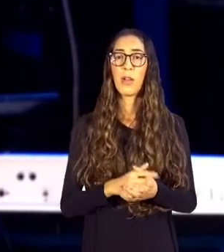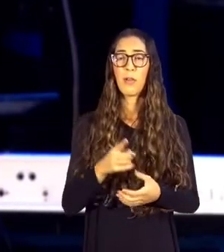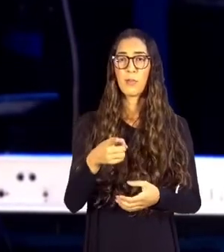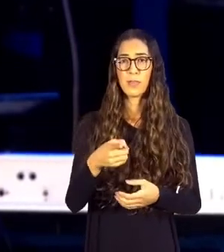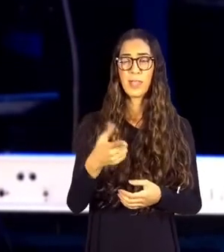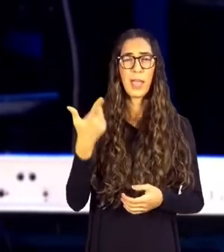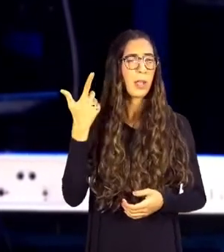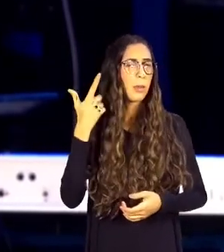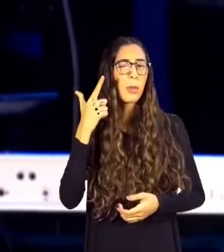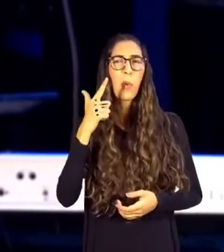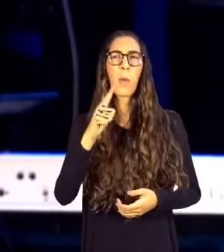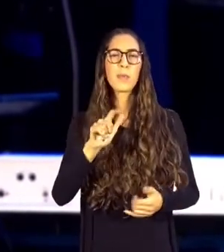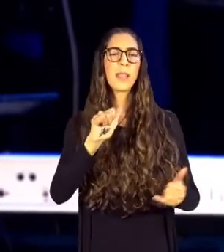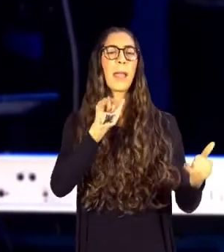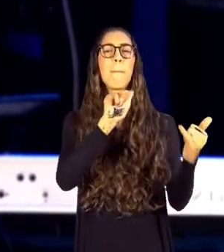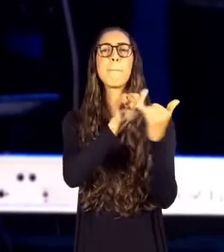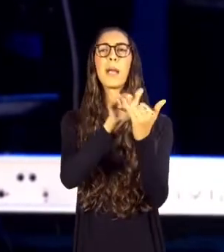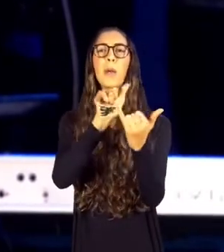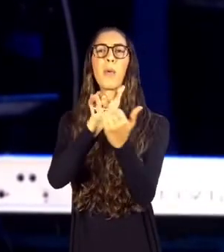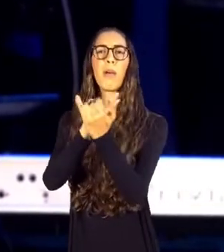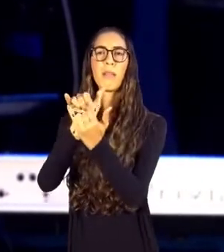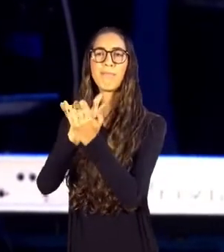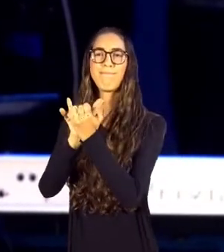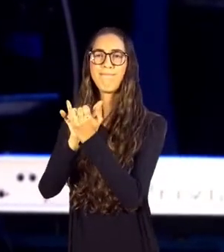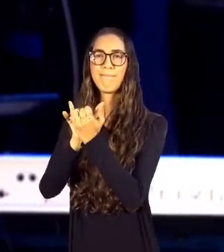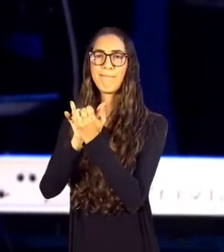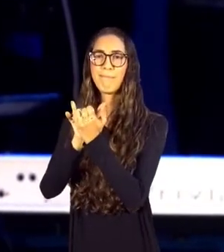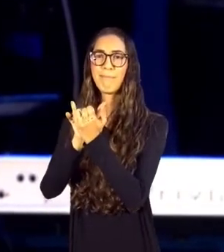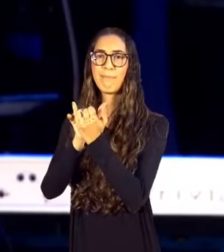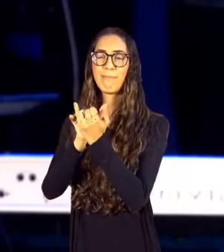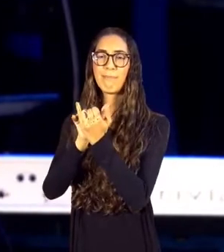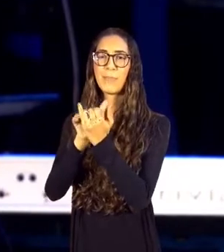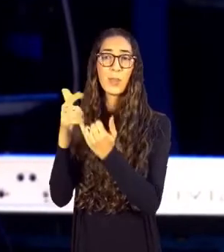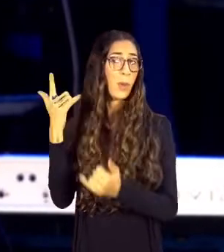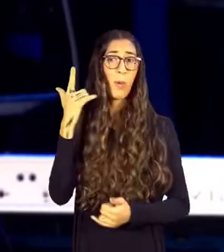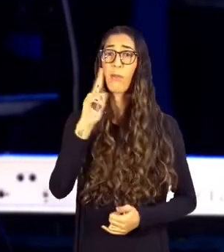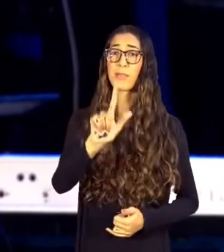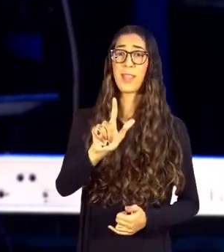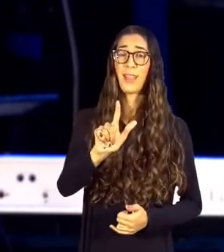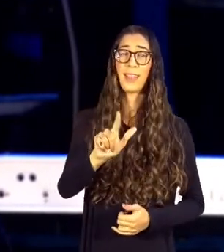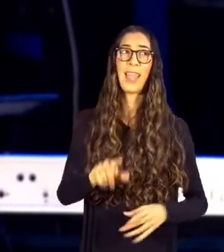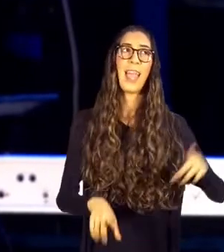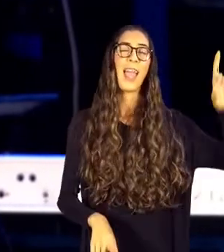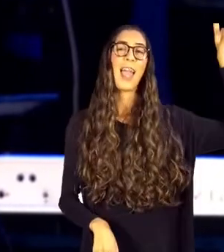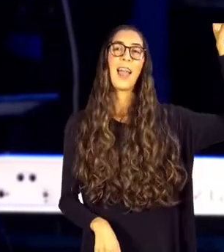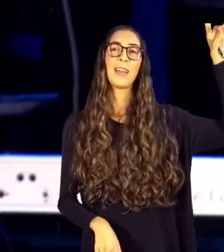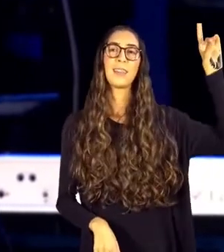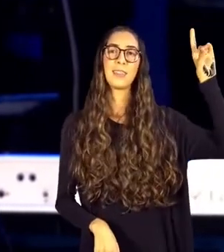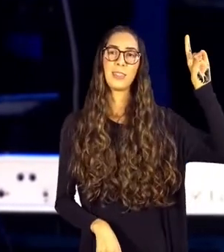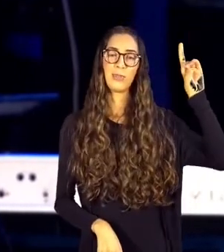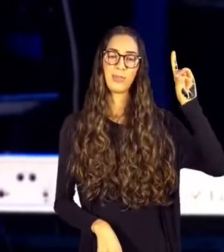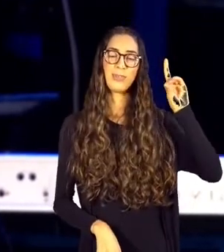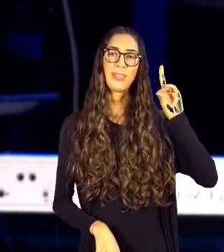não consegue se curar disso? Existe um Deus que sara todas as feridas, Ele sara todas